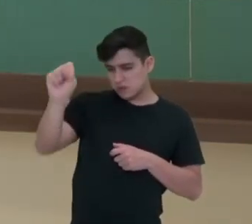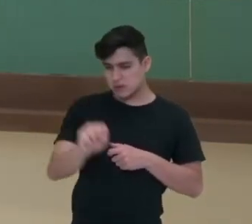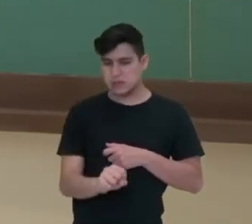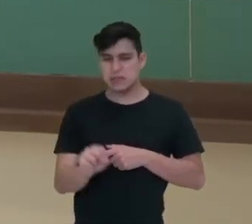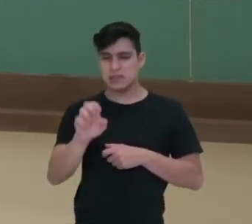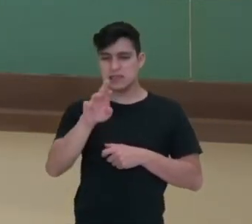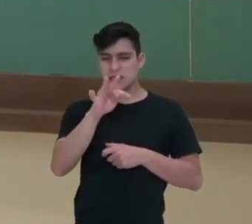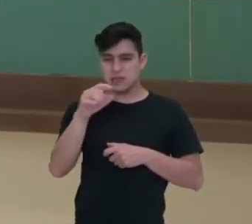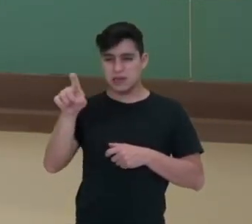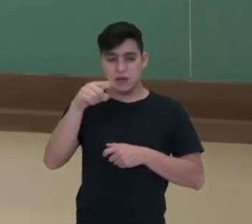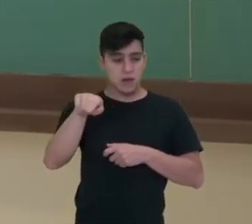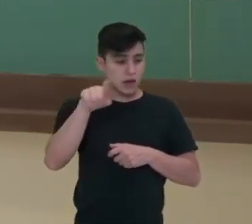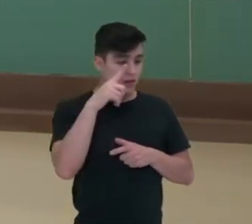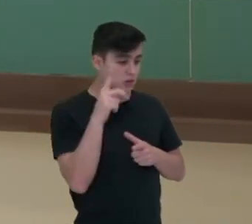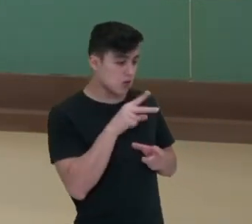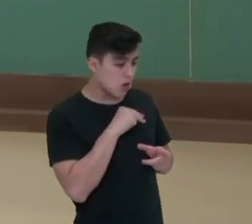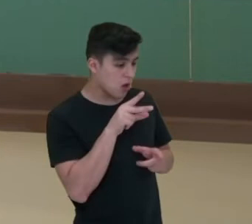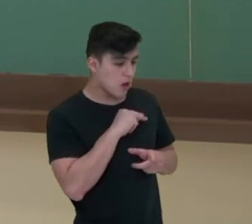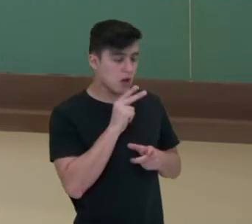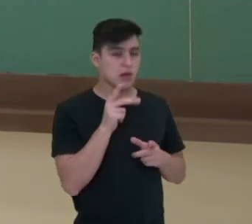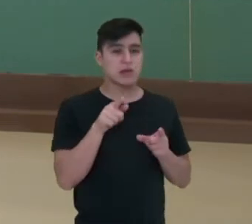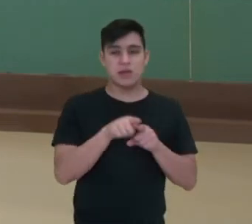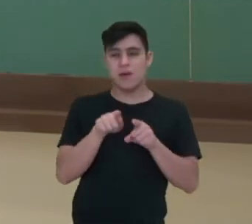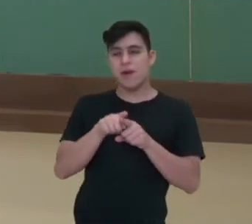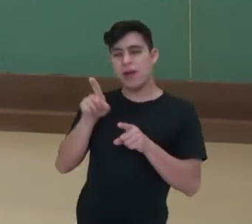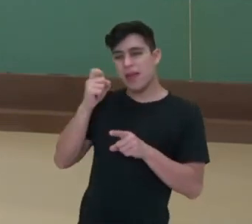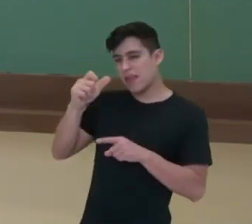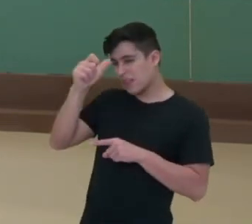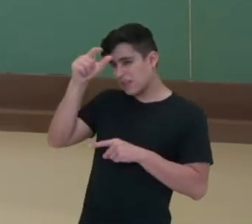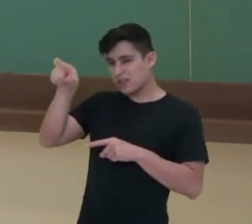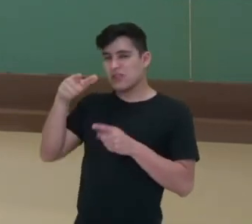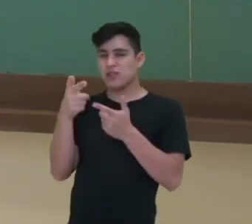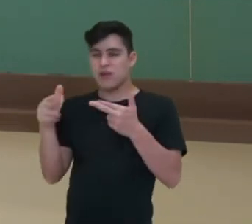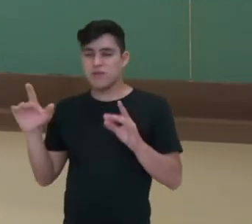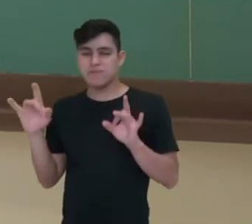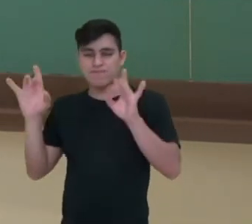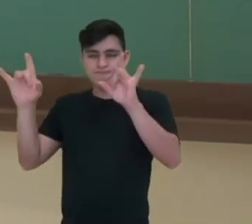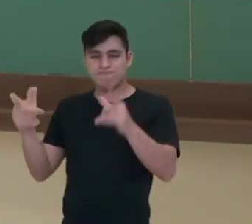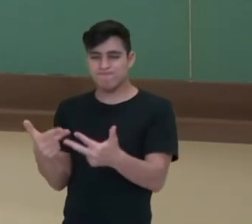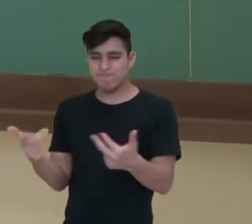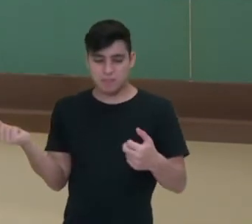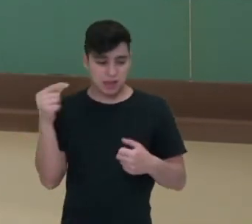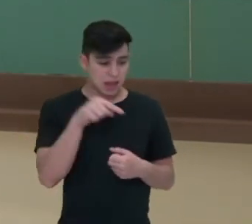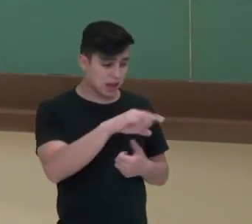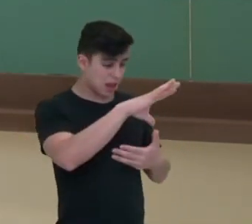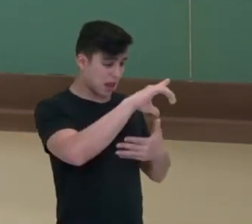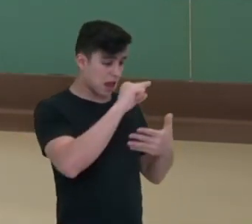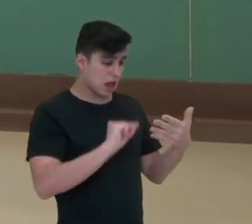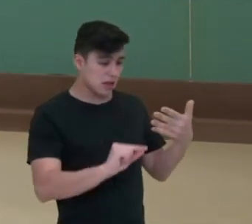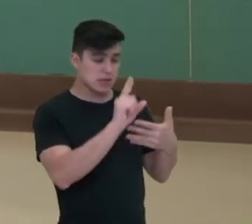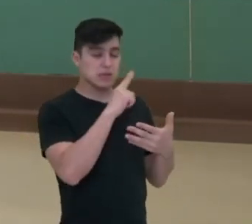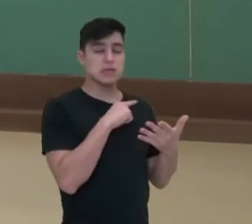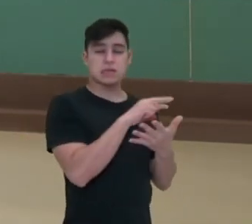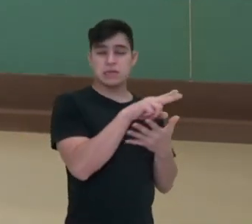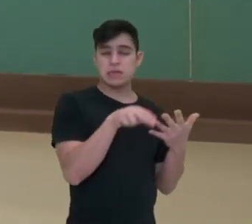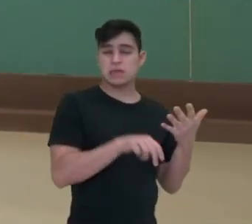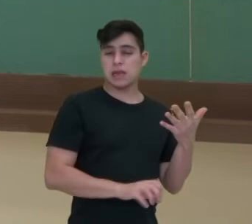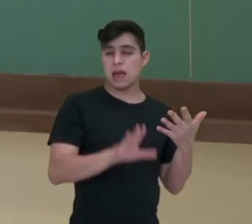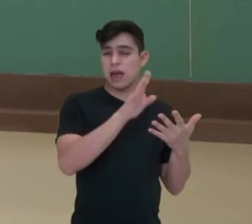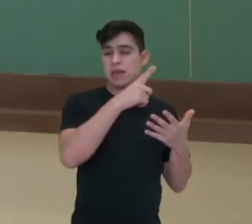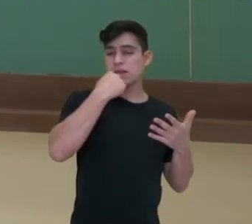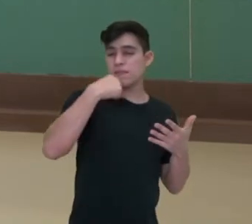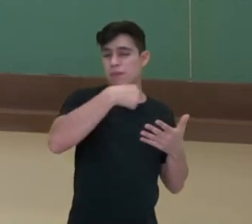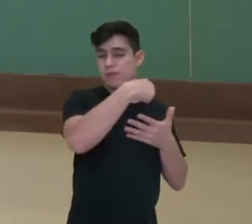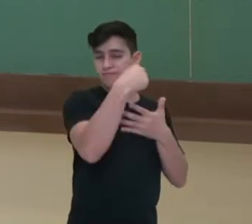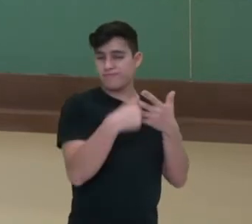novas especiarias, ou seja, além daquelas trazidas da Índia, agora o Brasil, na América, dispunha de novas especiarias. E também